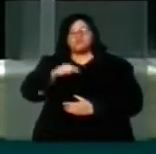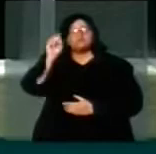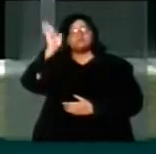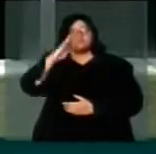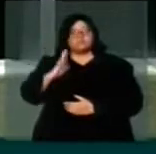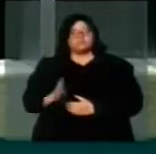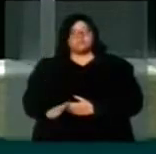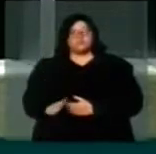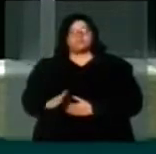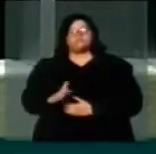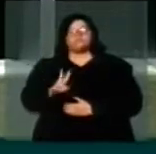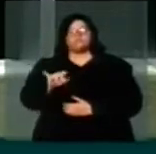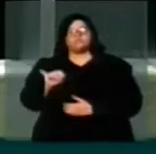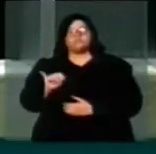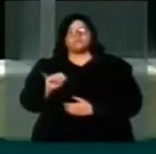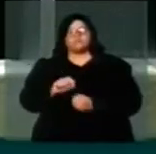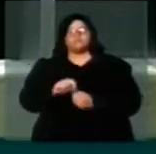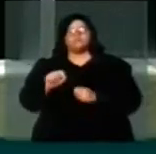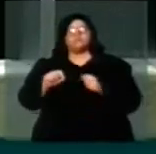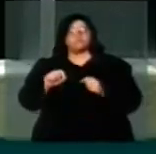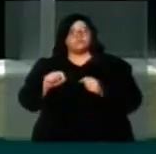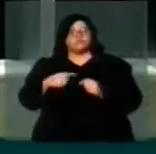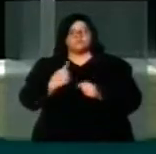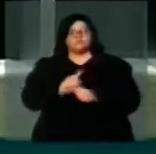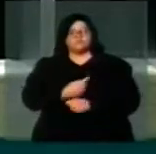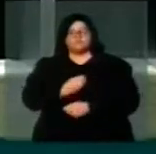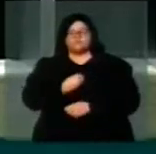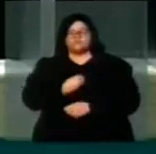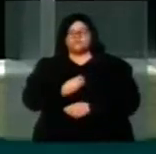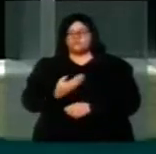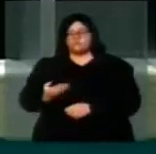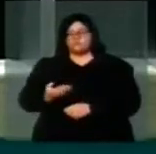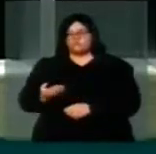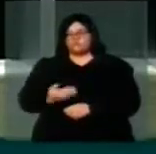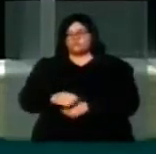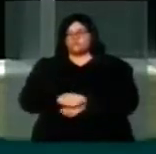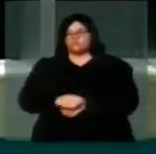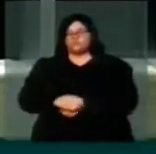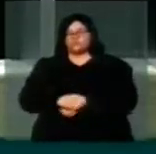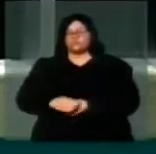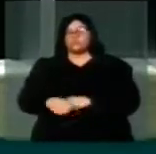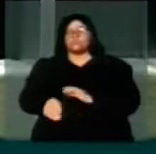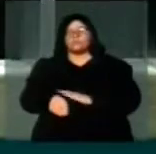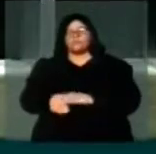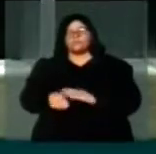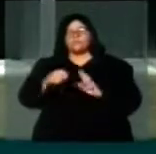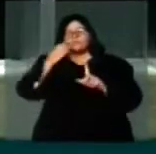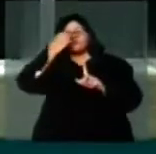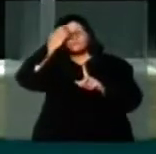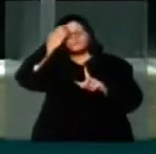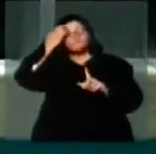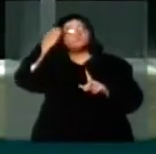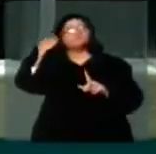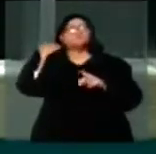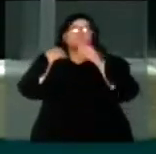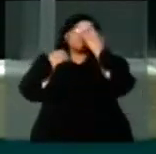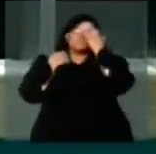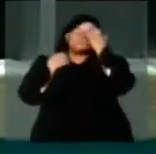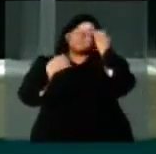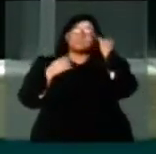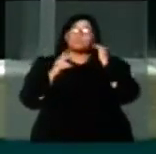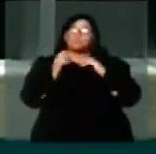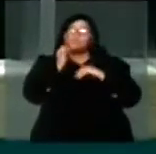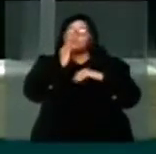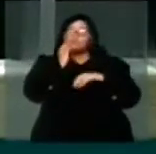em especial, nós vivemos um momento, entende, em que países que se libertaram desse jugo,